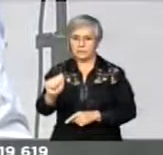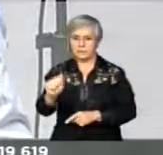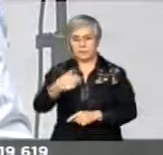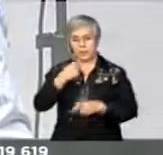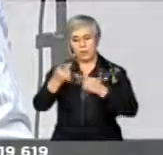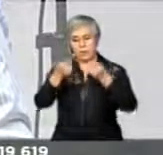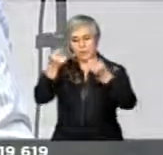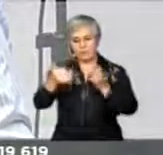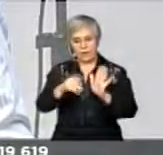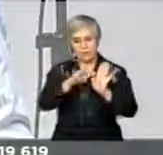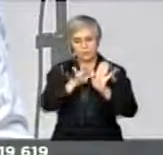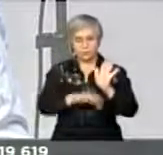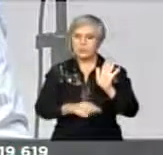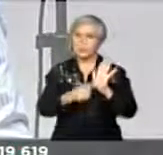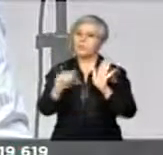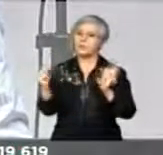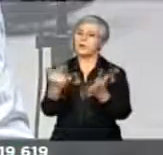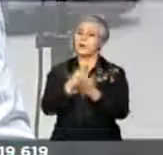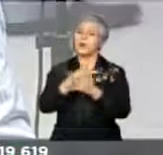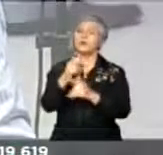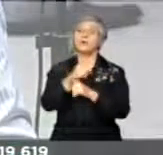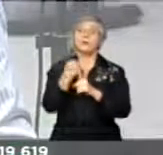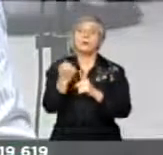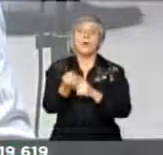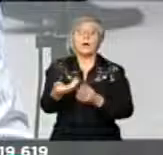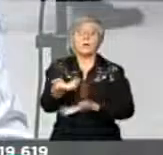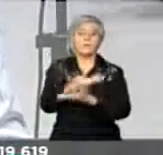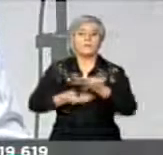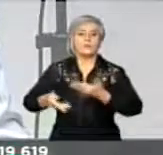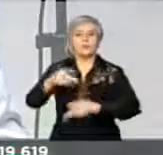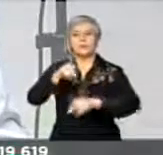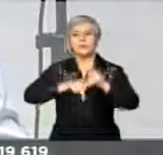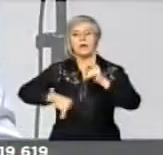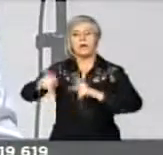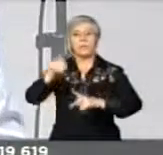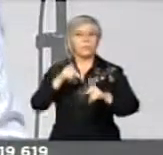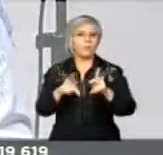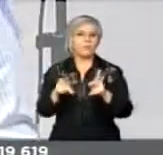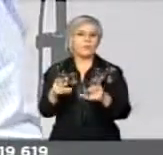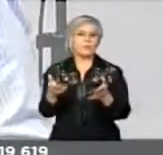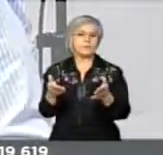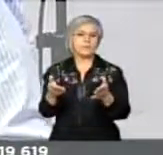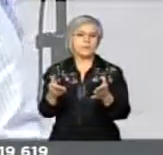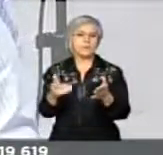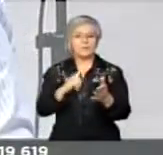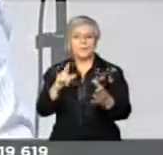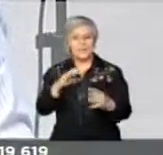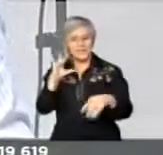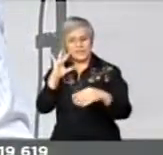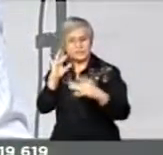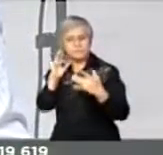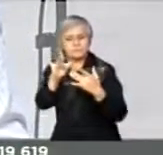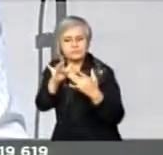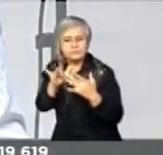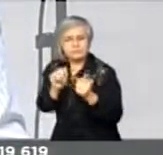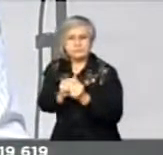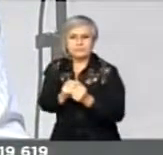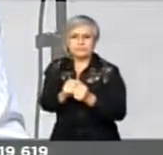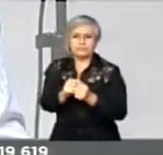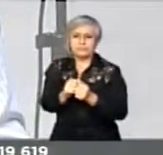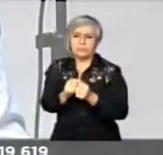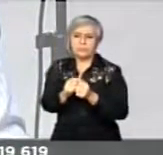contextualizo a situação social da população mais diretamente atingida por